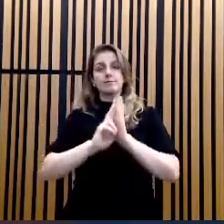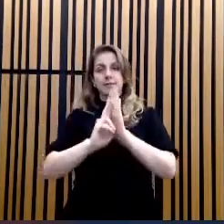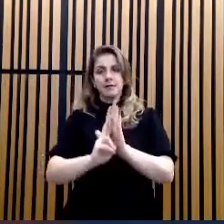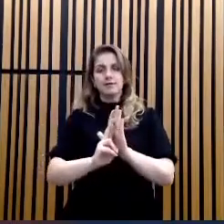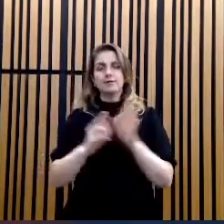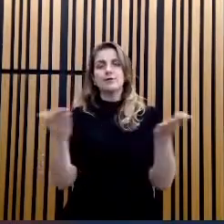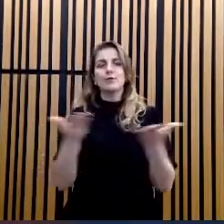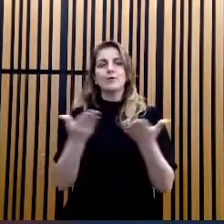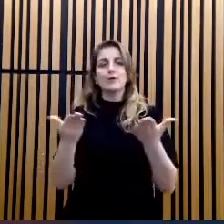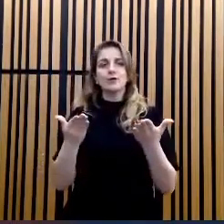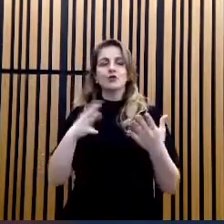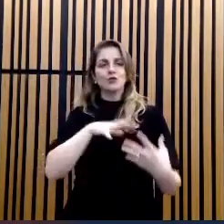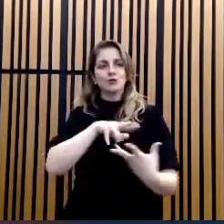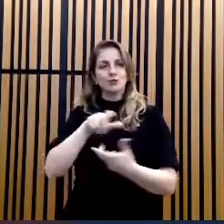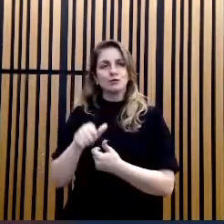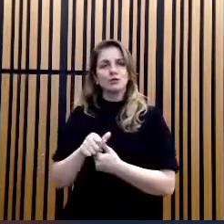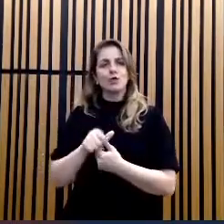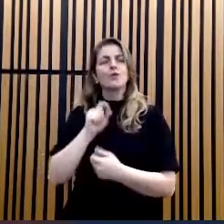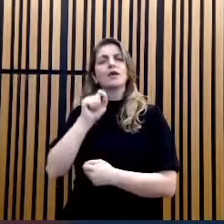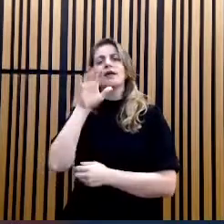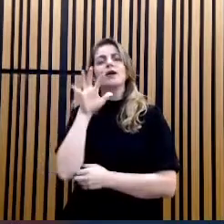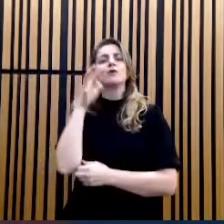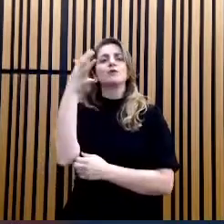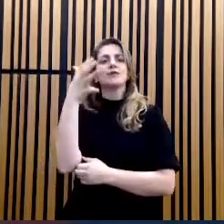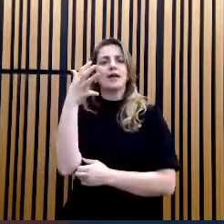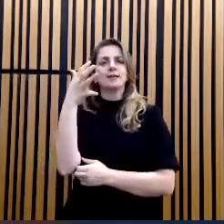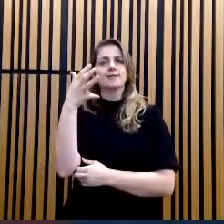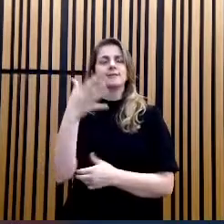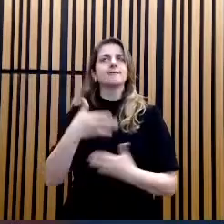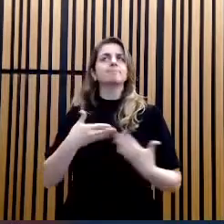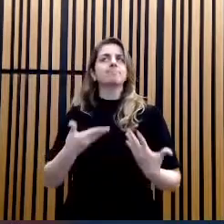tá? O que, que acontece, gente?